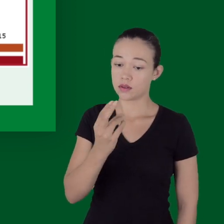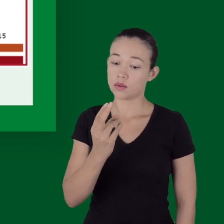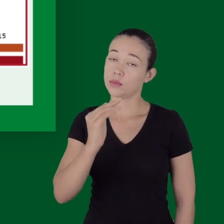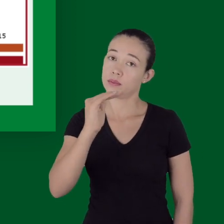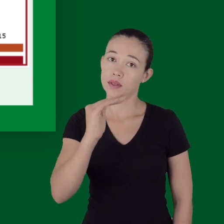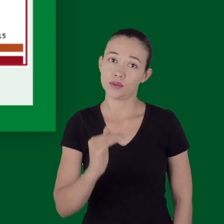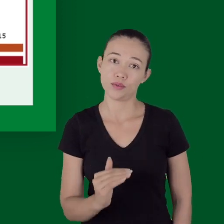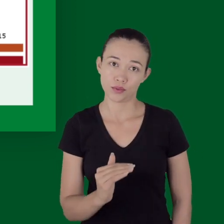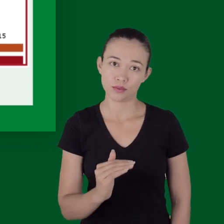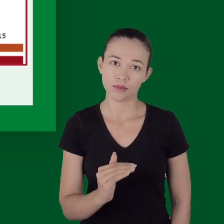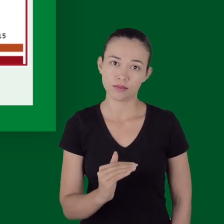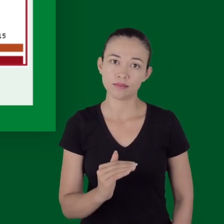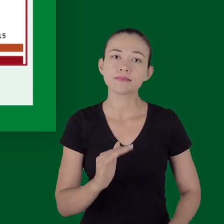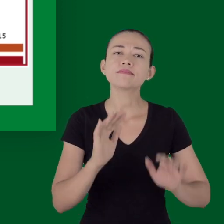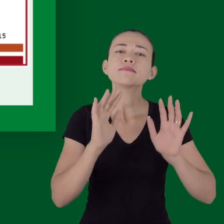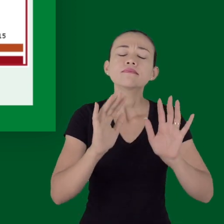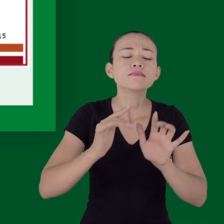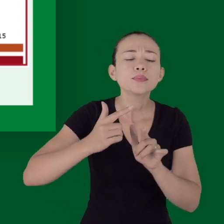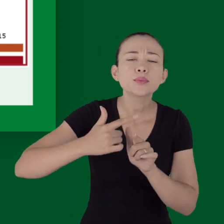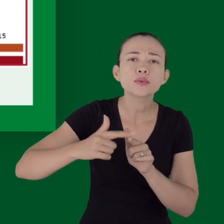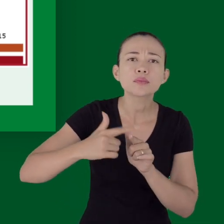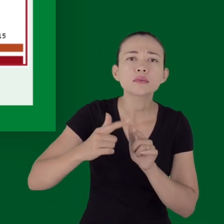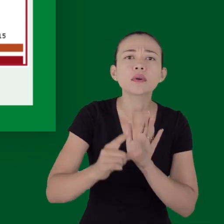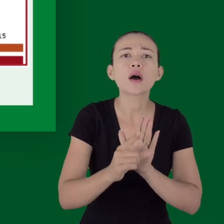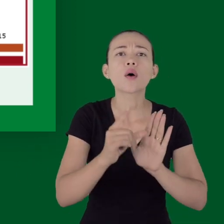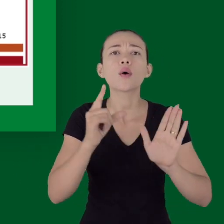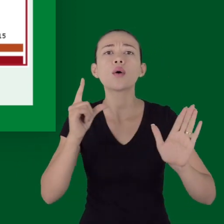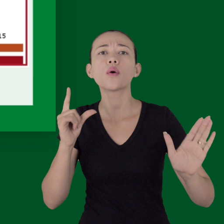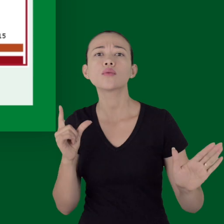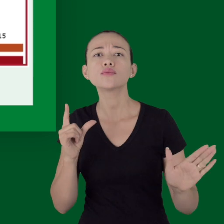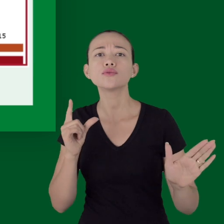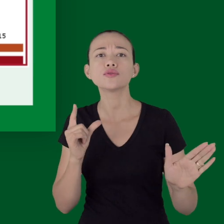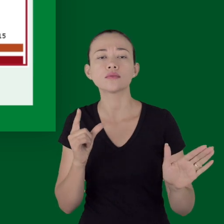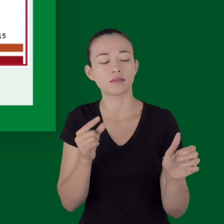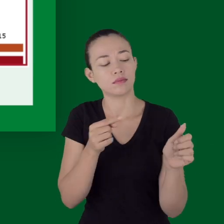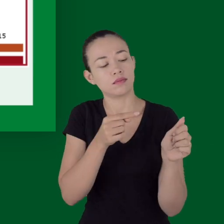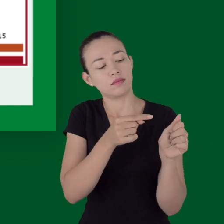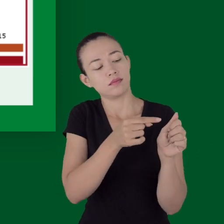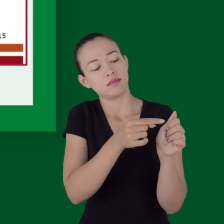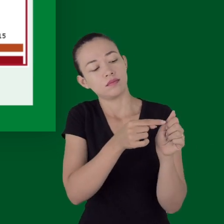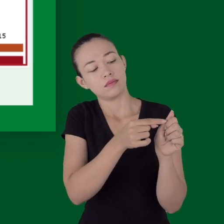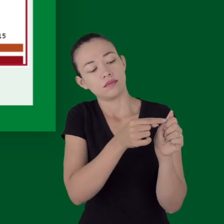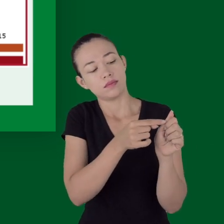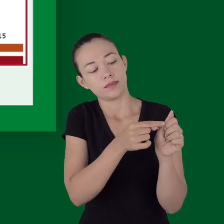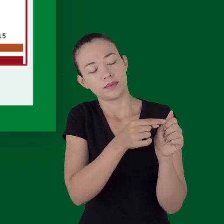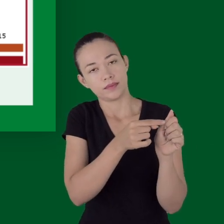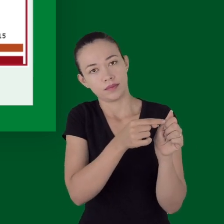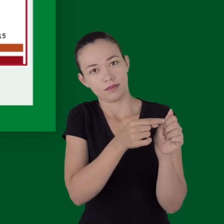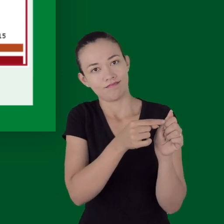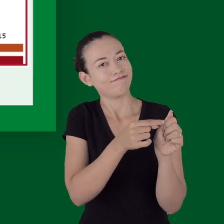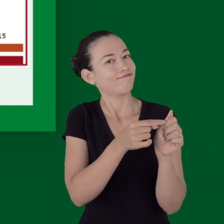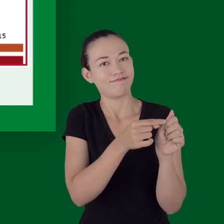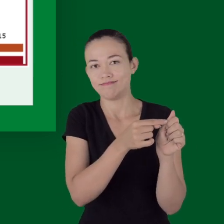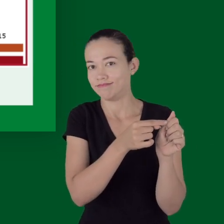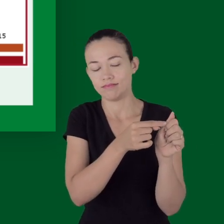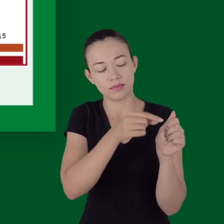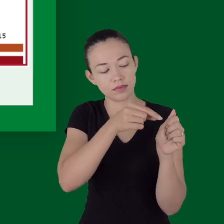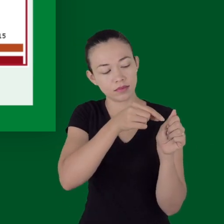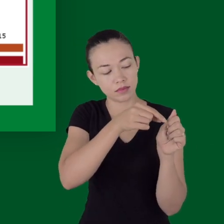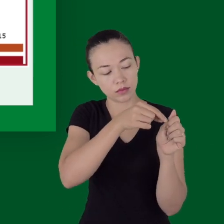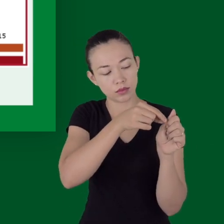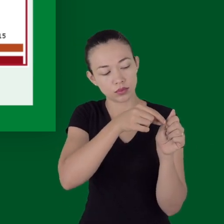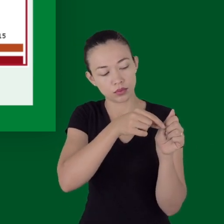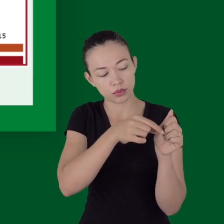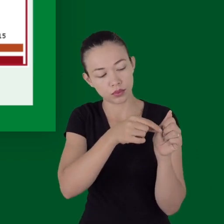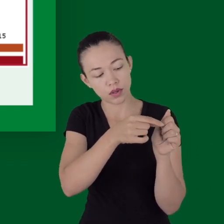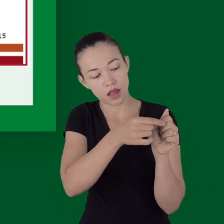antes disso, no nó sinusal e na despolarização dos átrios não tem problema. O problema está na passagem do impulso elétrico dos átrios